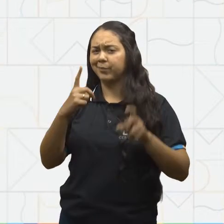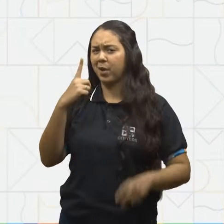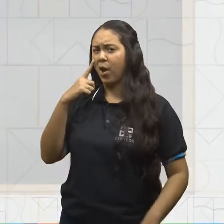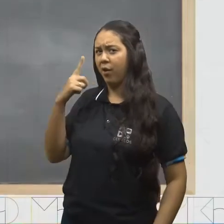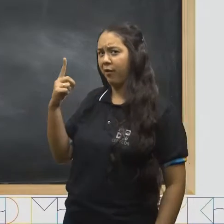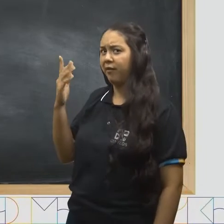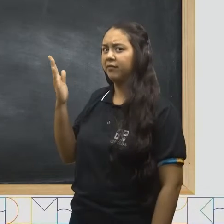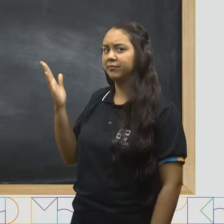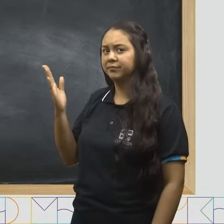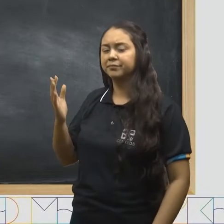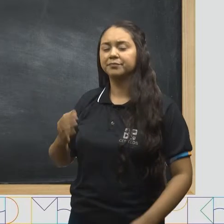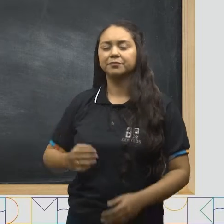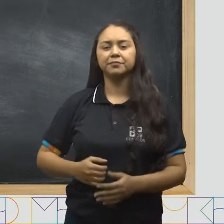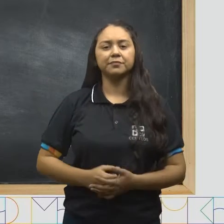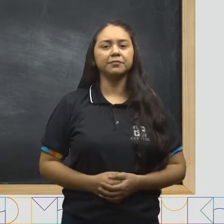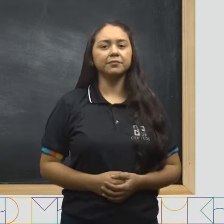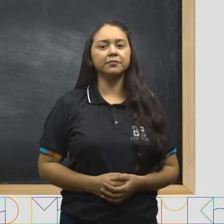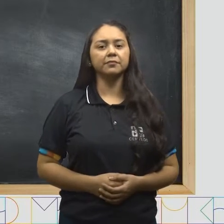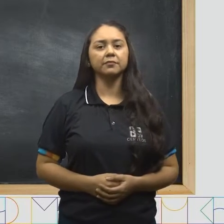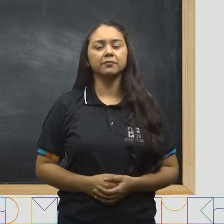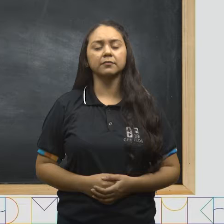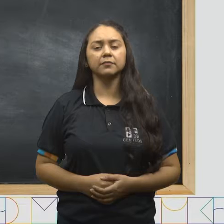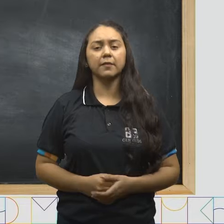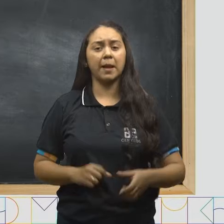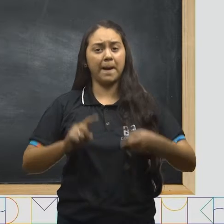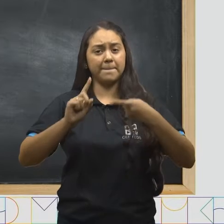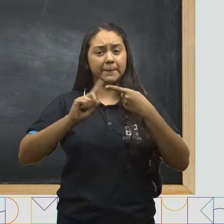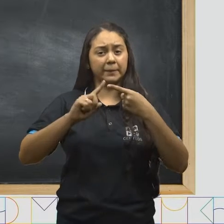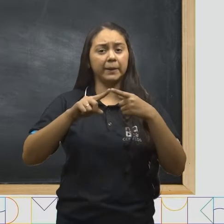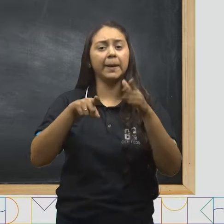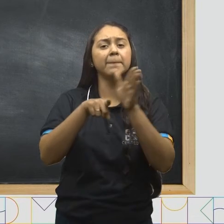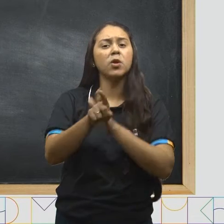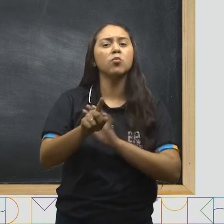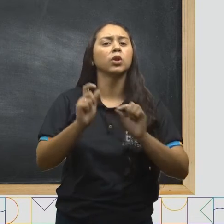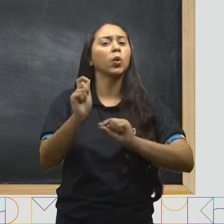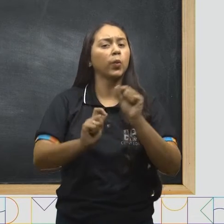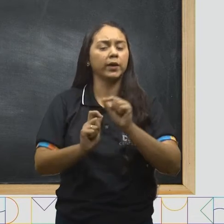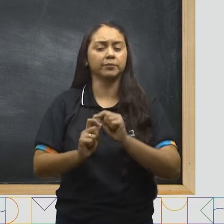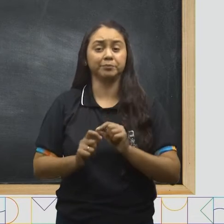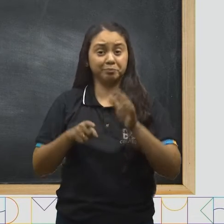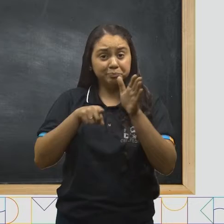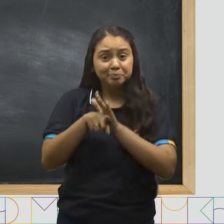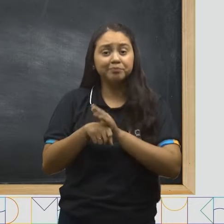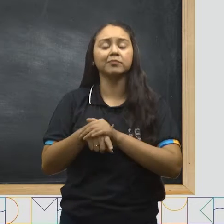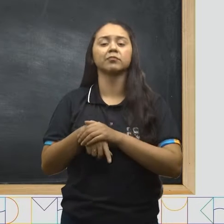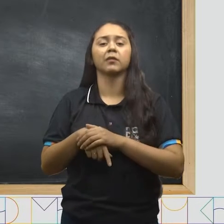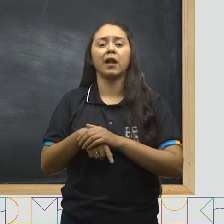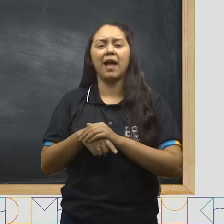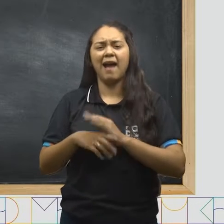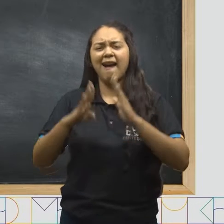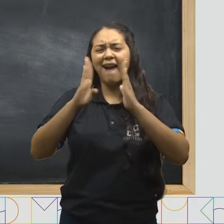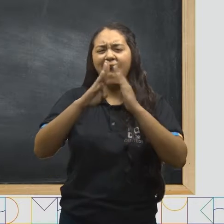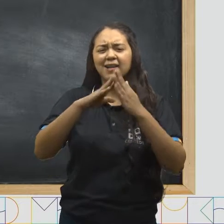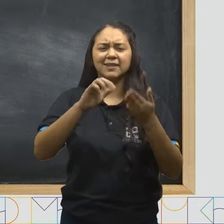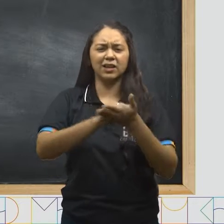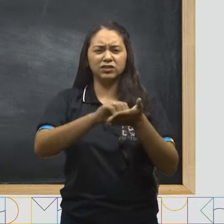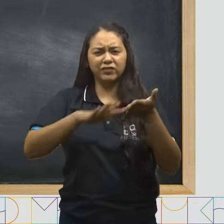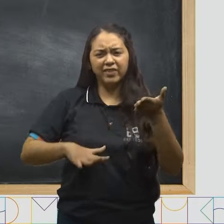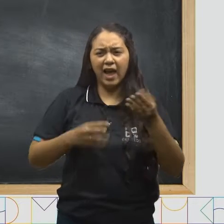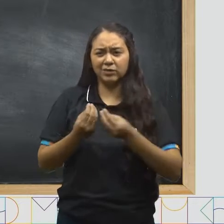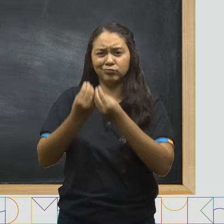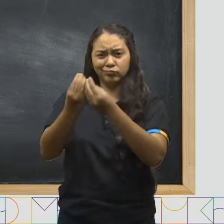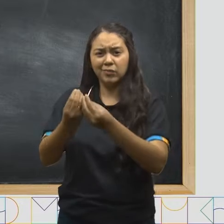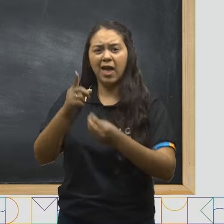são esses. Veja. A primeira pergunta é: o dever de casa é